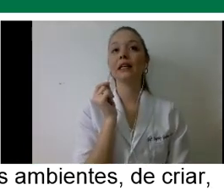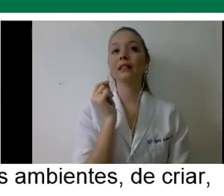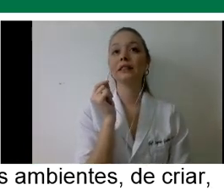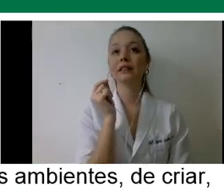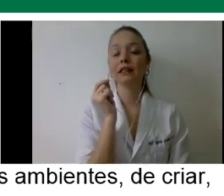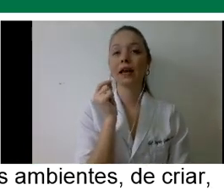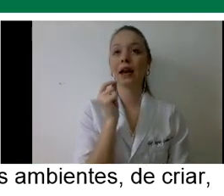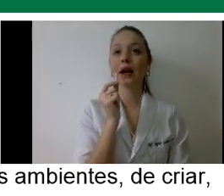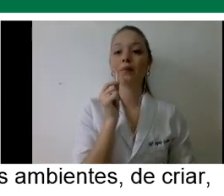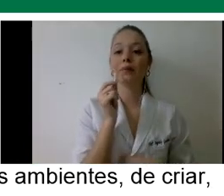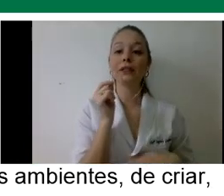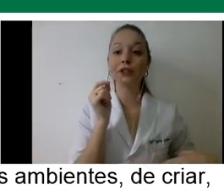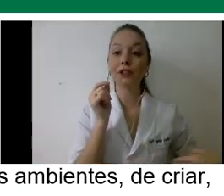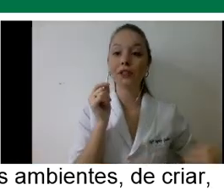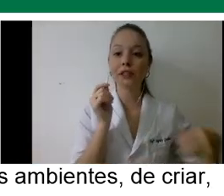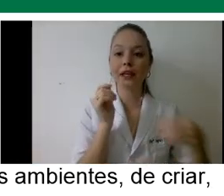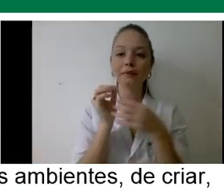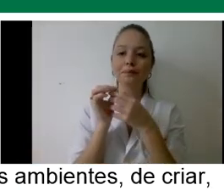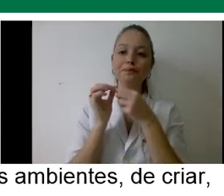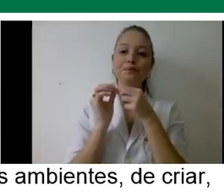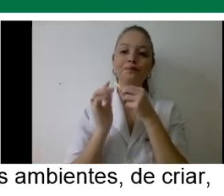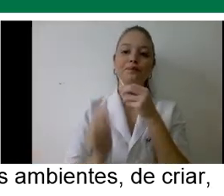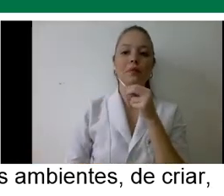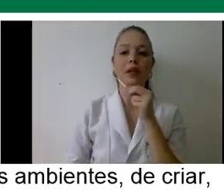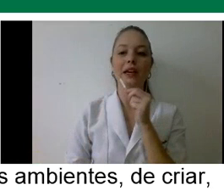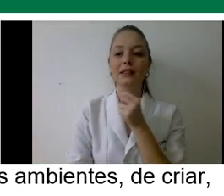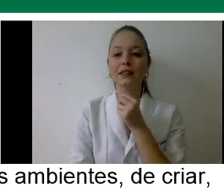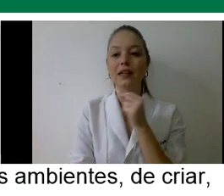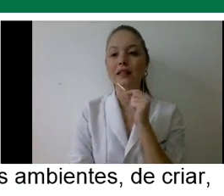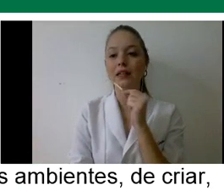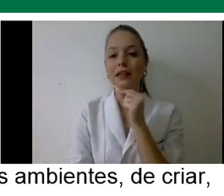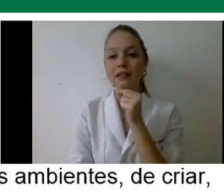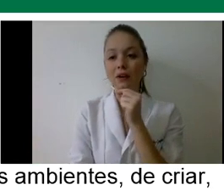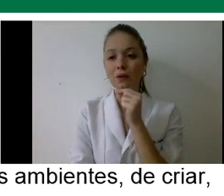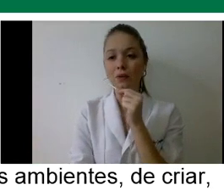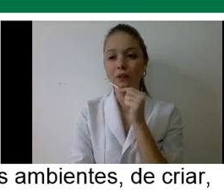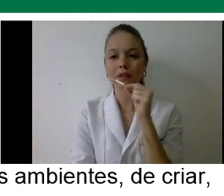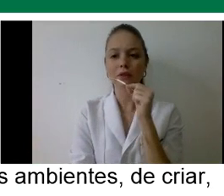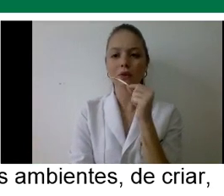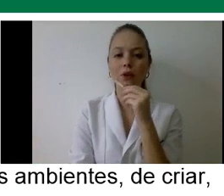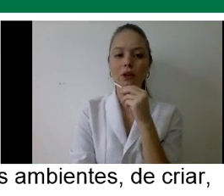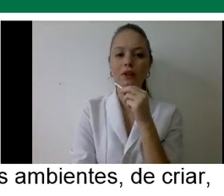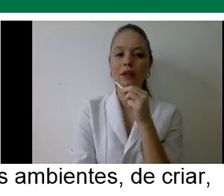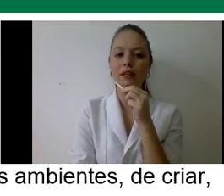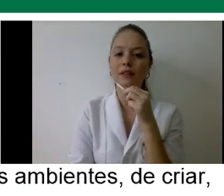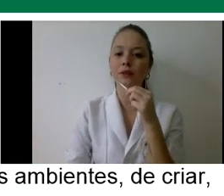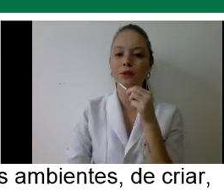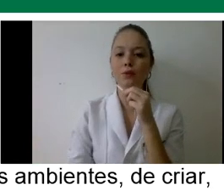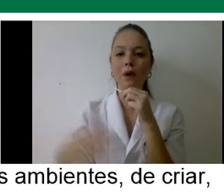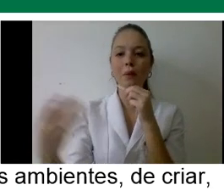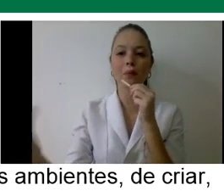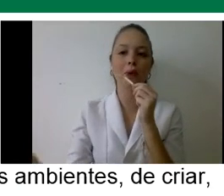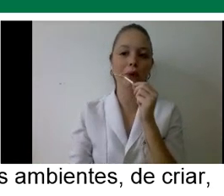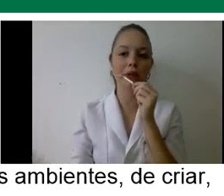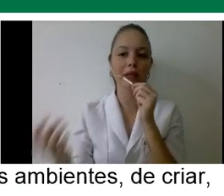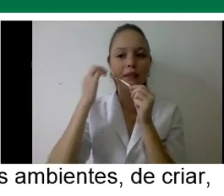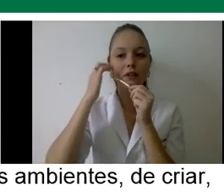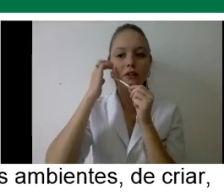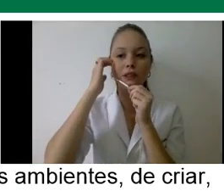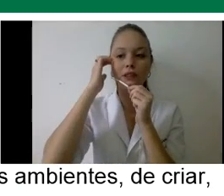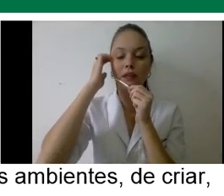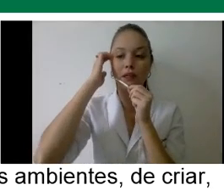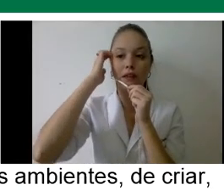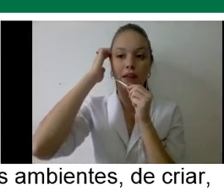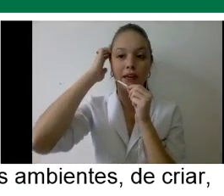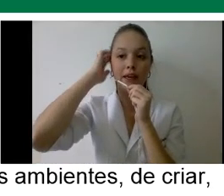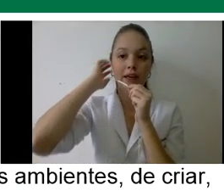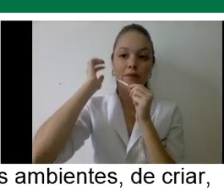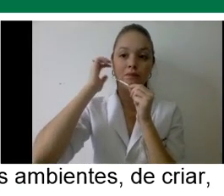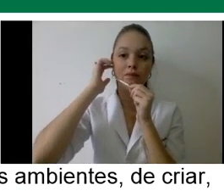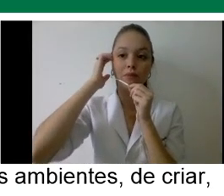pegar a criança e querer impedir, né, que esses acidentes aconteçam colocando ela dentro de uma bolha, né,